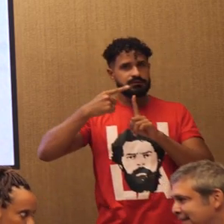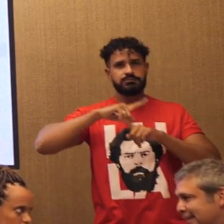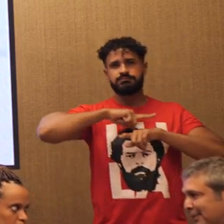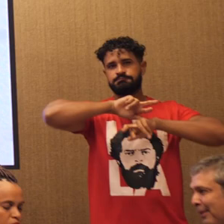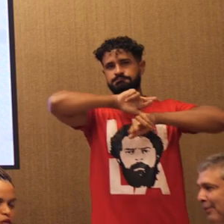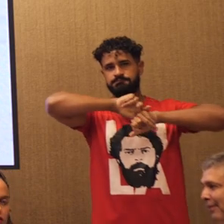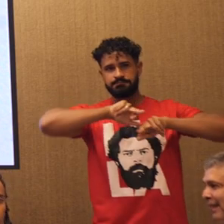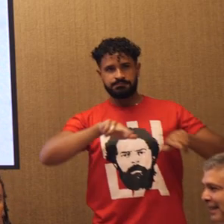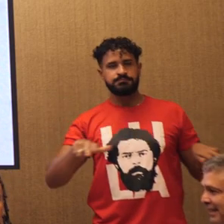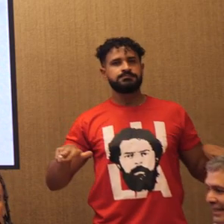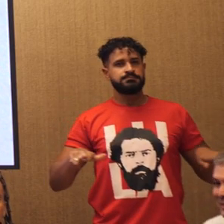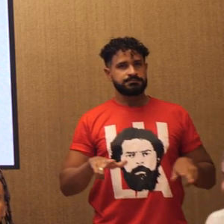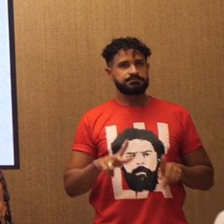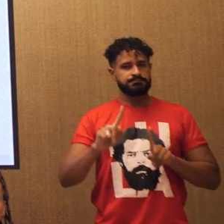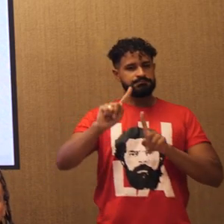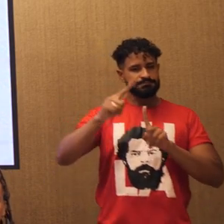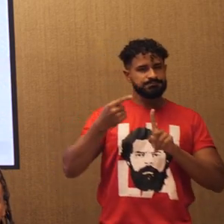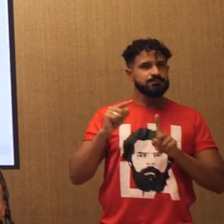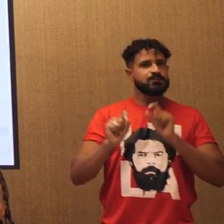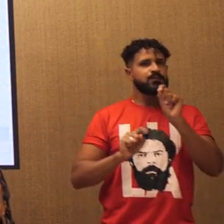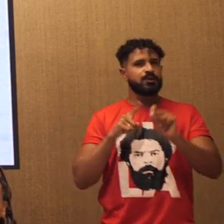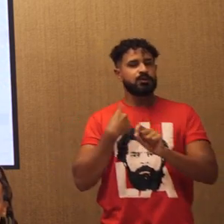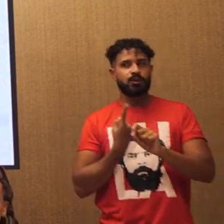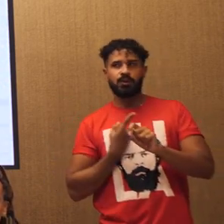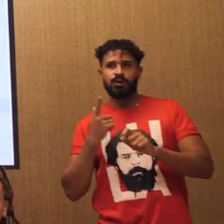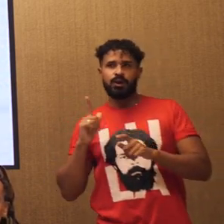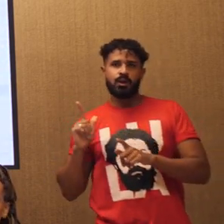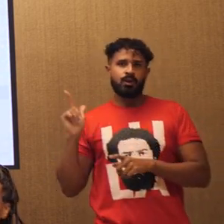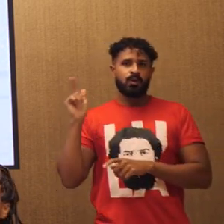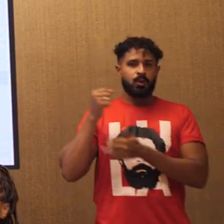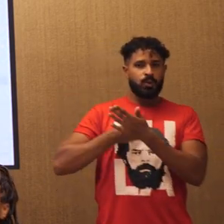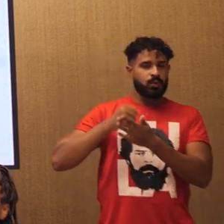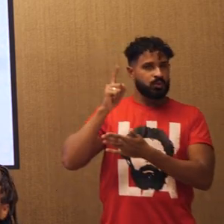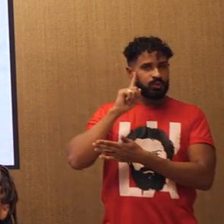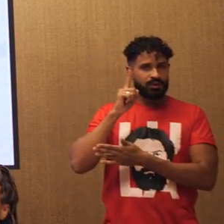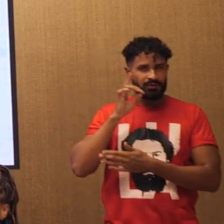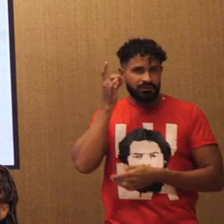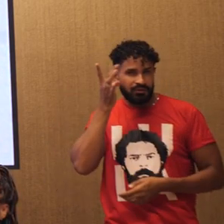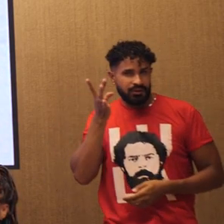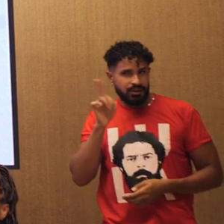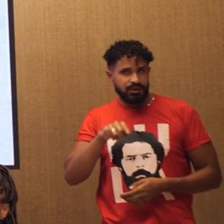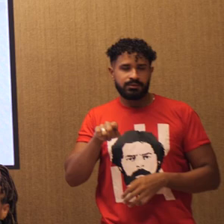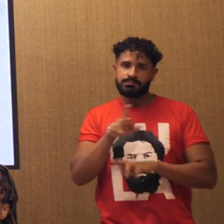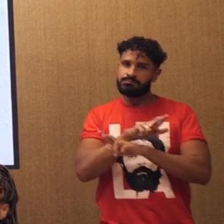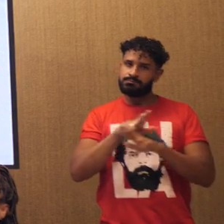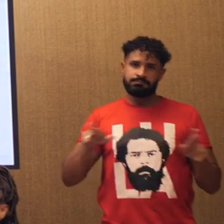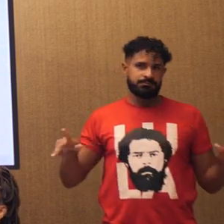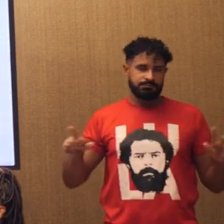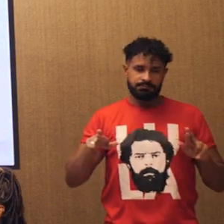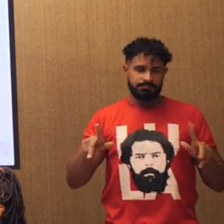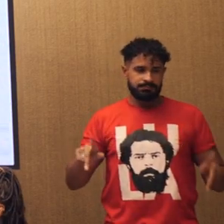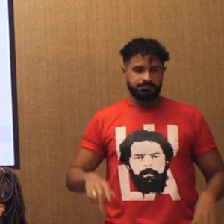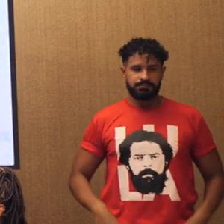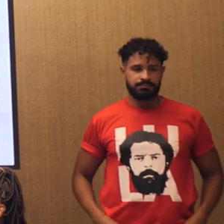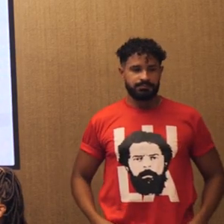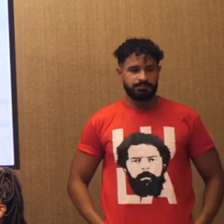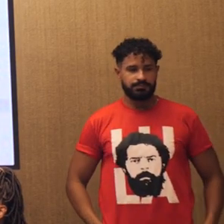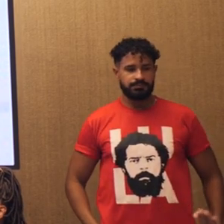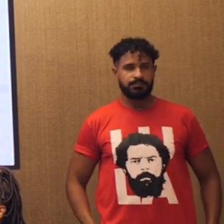grandes. Os desafios que a gente enfrenta no dia a dia não é fácil, não é nada fácil. Vamos lá?